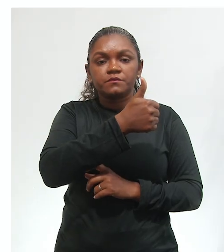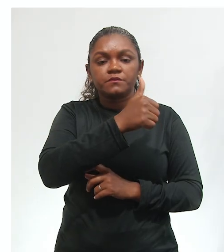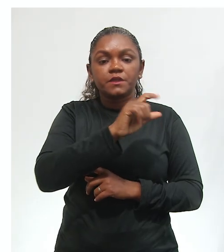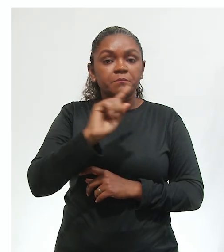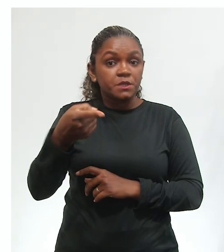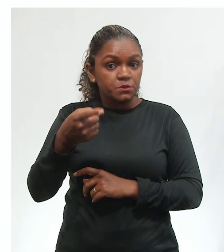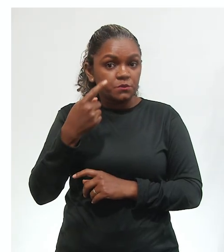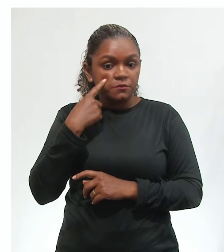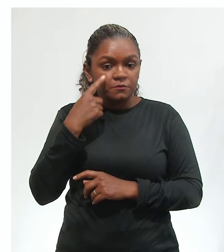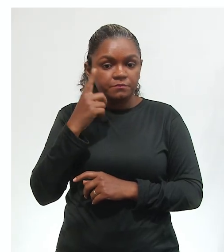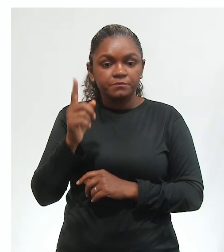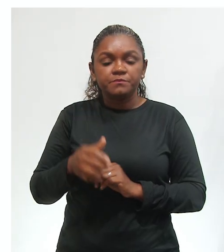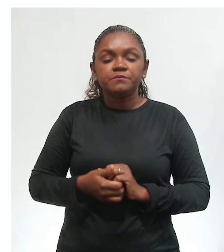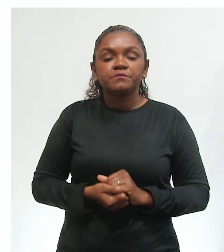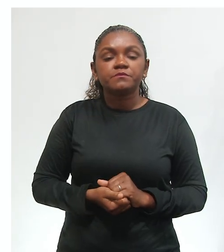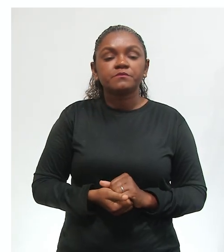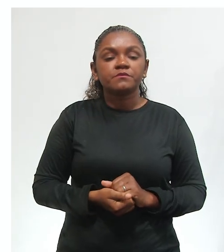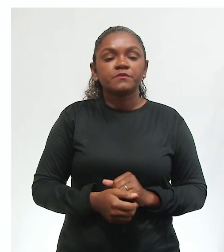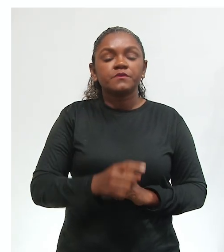1000